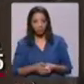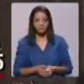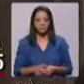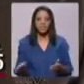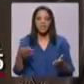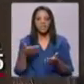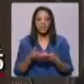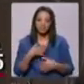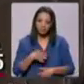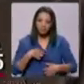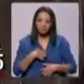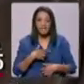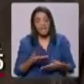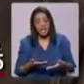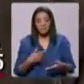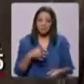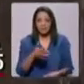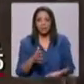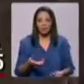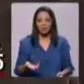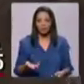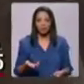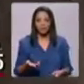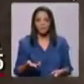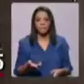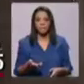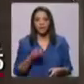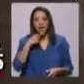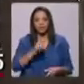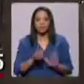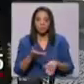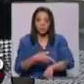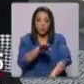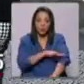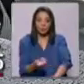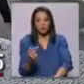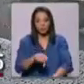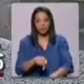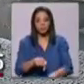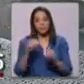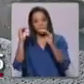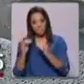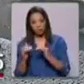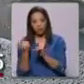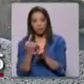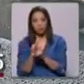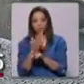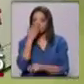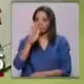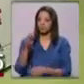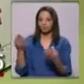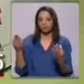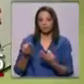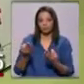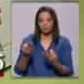Causa-lhe algum transtorno? Mais ou menos, olha, tenho que ir novamente a Coimbra. Menos transtorno para quem se deparou com a greve